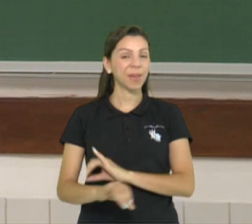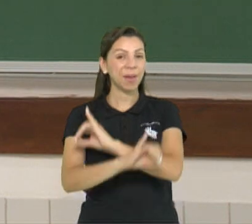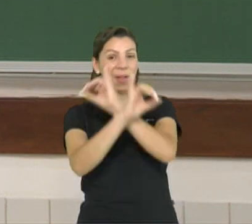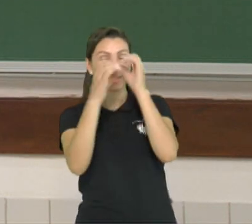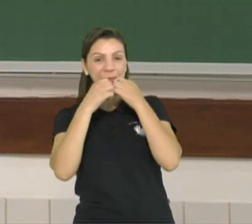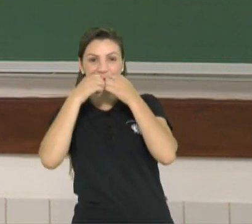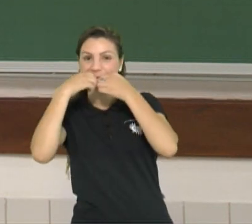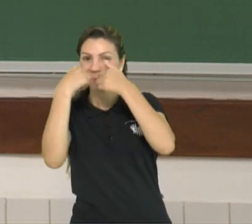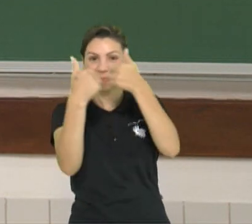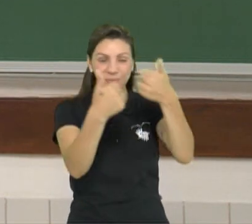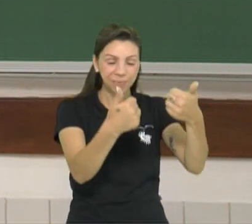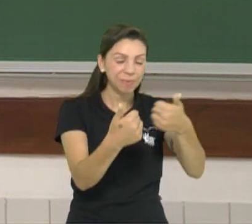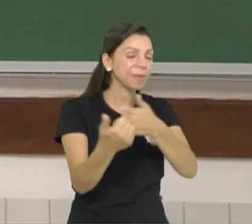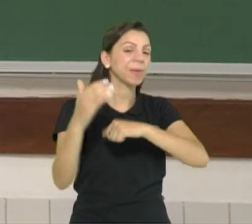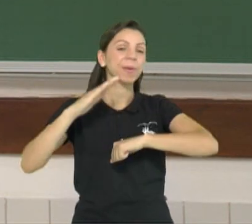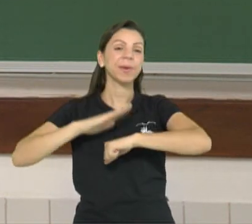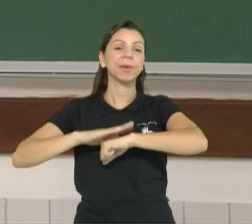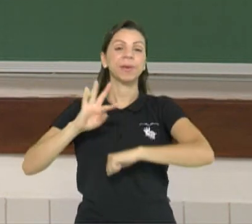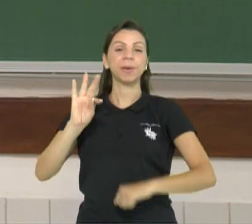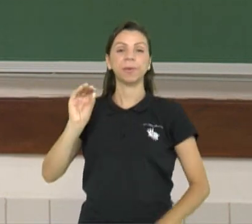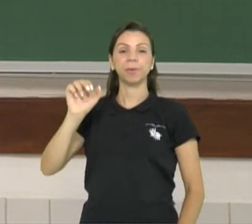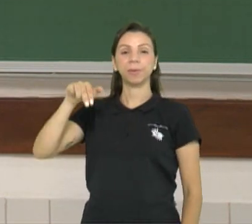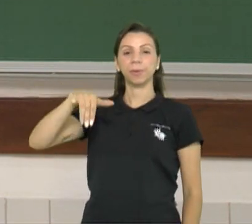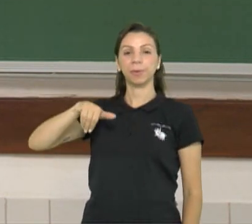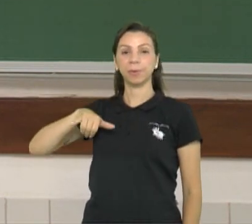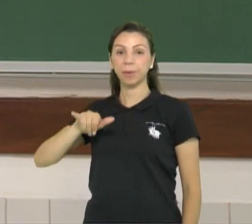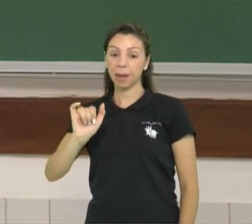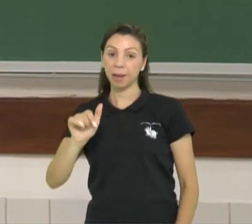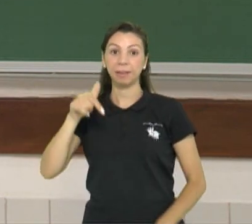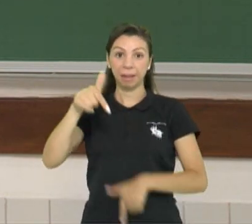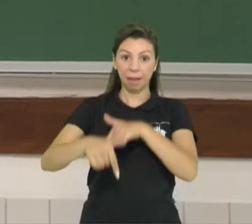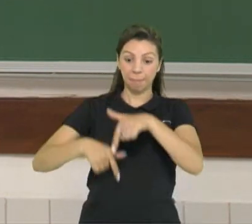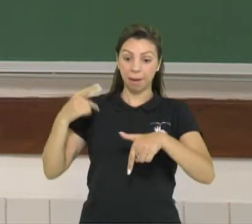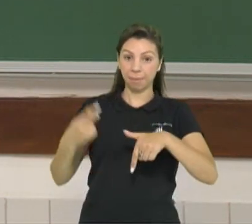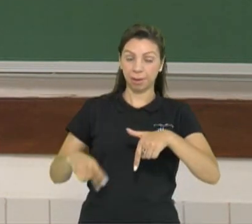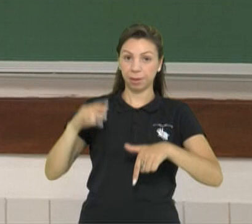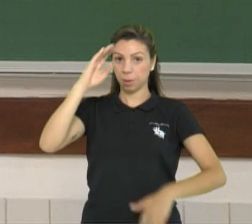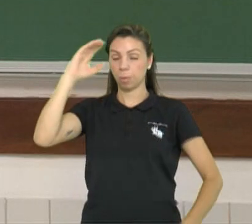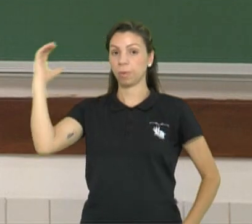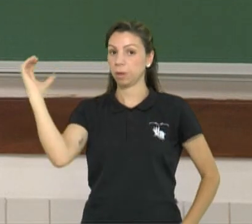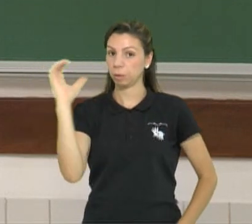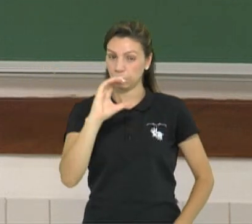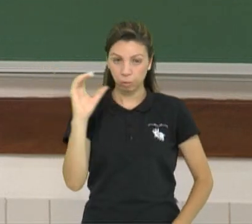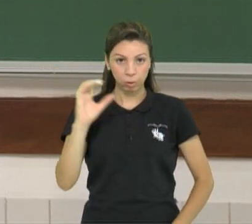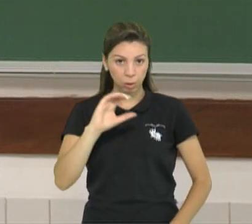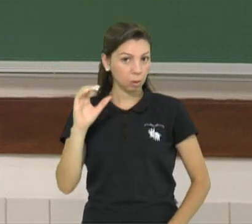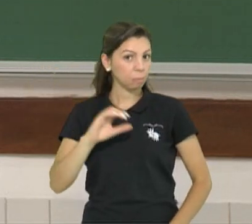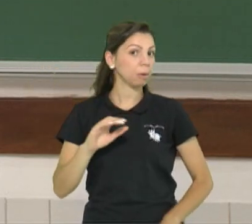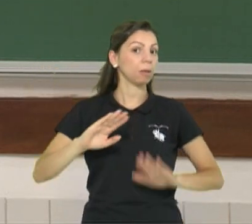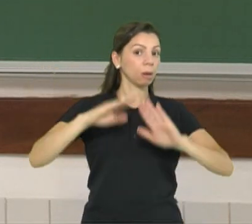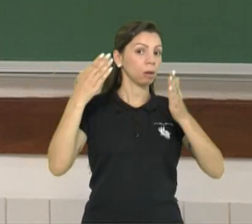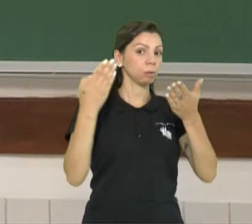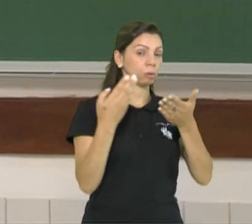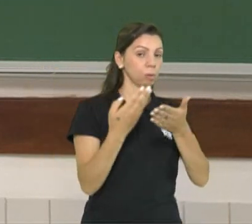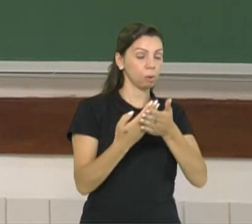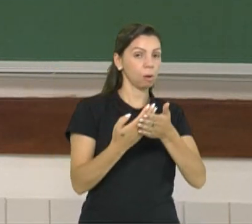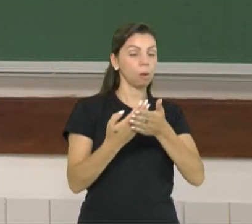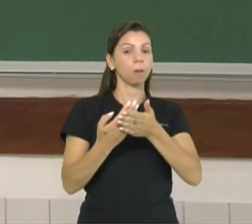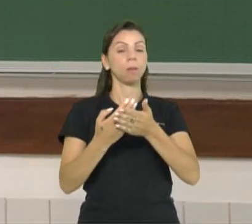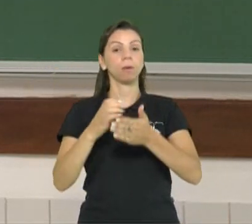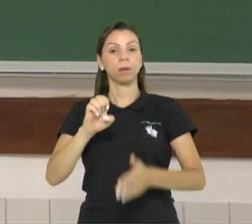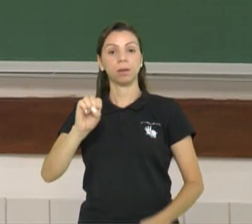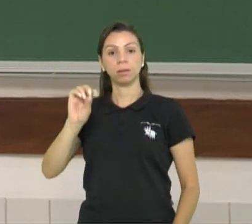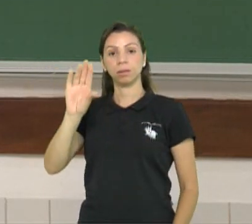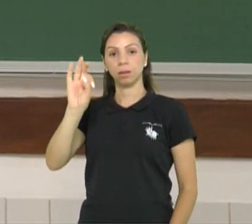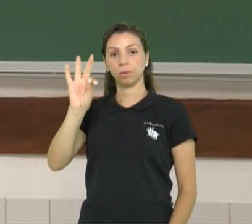Olá galera, tudo bom? Eu sou o professor Tony, trabalho aqui em Curitiba, no Colégio Estadual do Paraná e estamos já quase chegando na reta